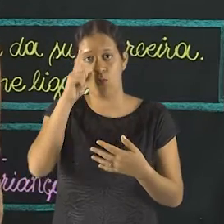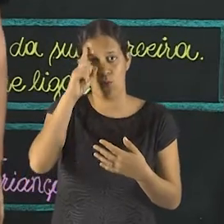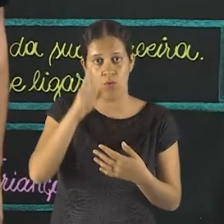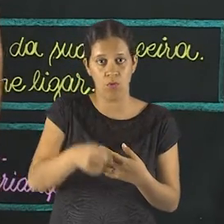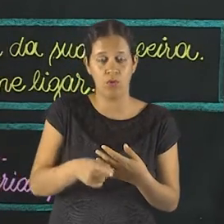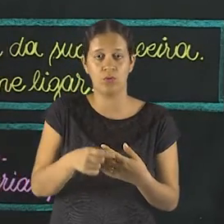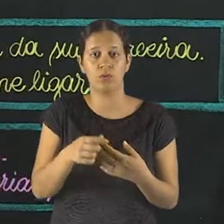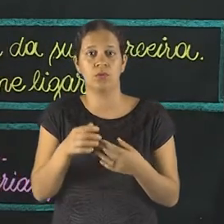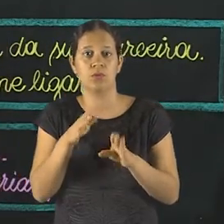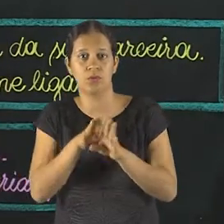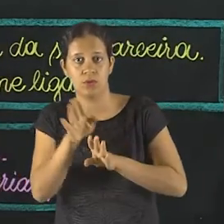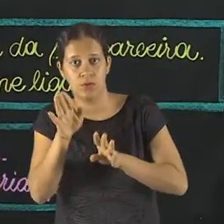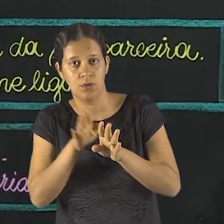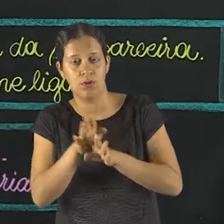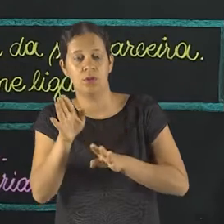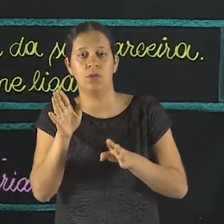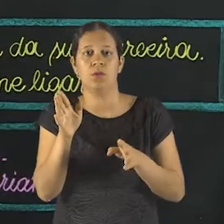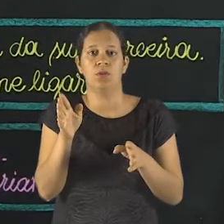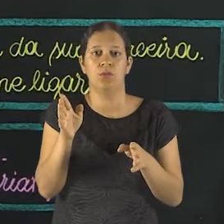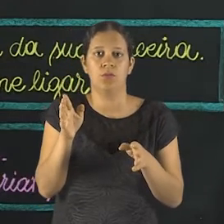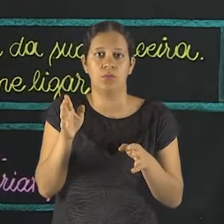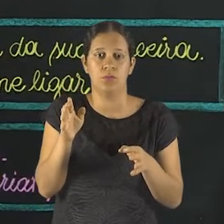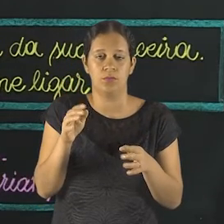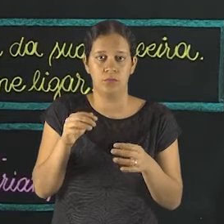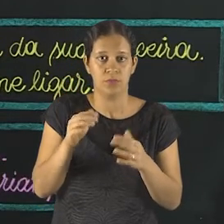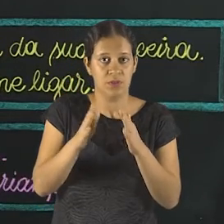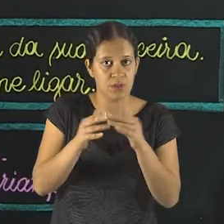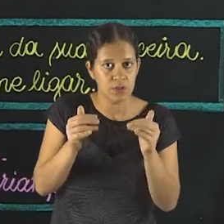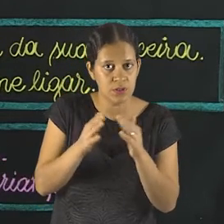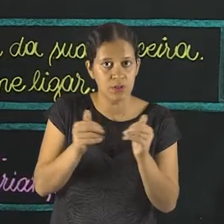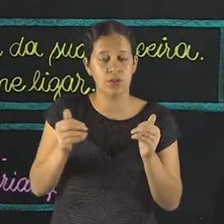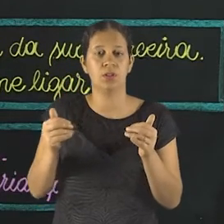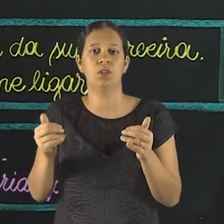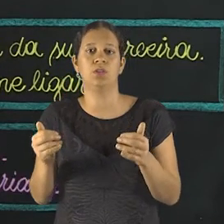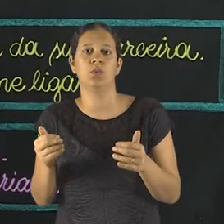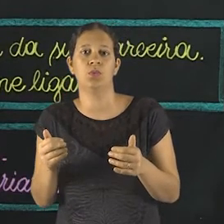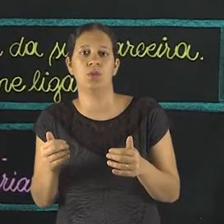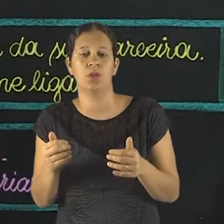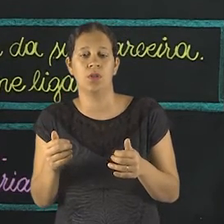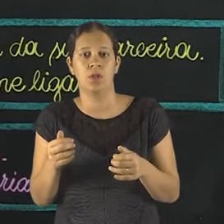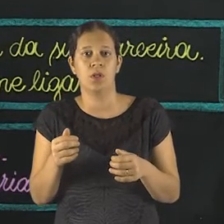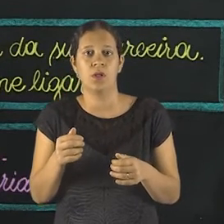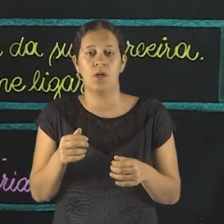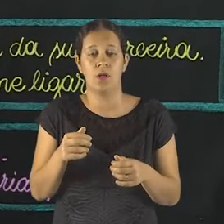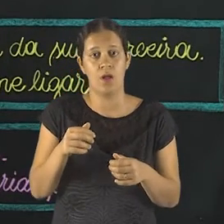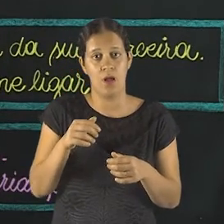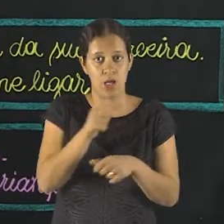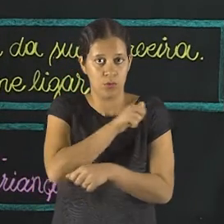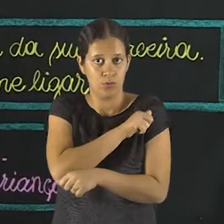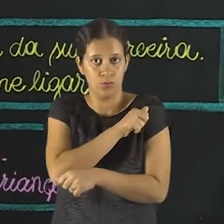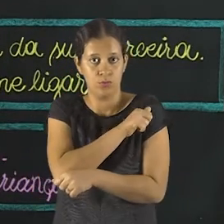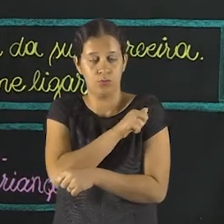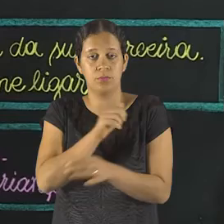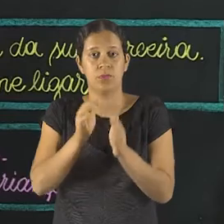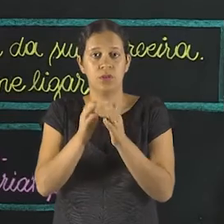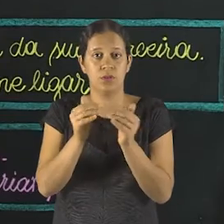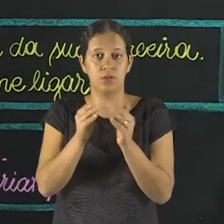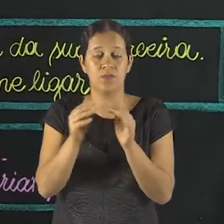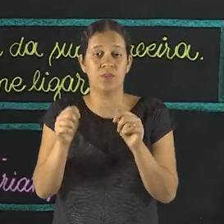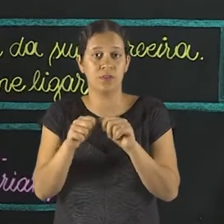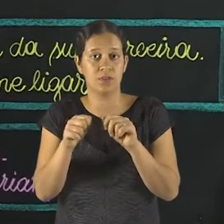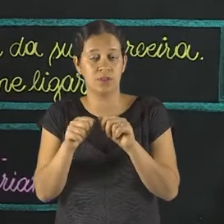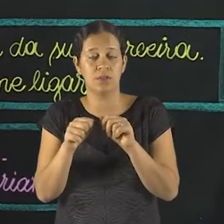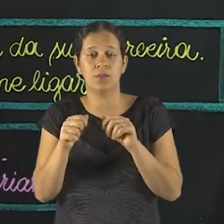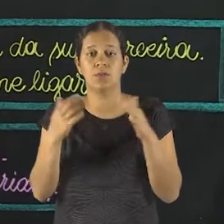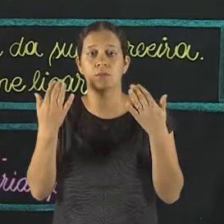ordem, pedido, conselho. Então aqui os verbos estão em suas formas nominais. O aluno insistiu em fazer a prova. Essa oração completa o